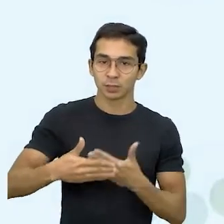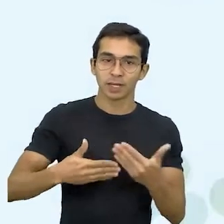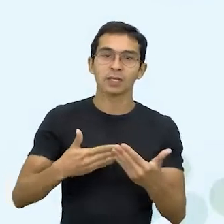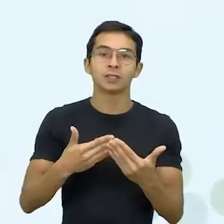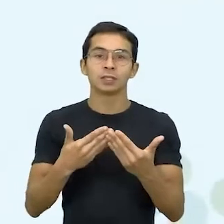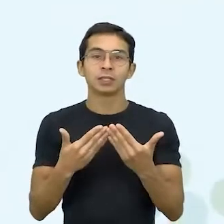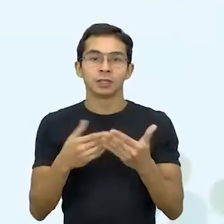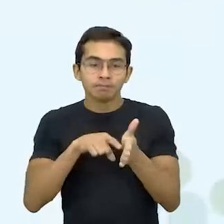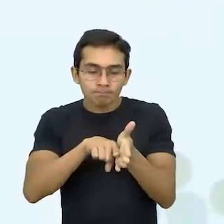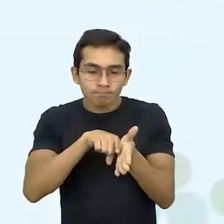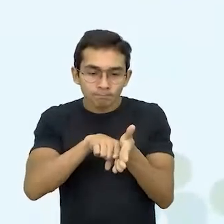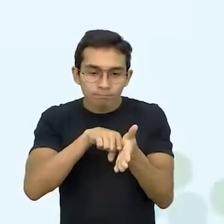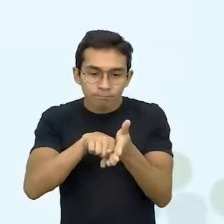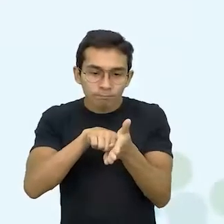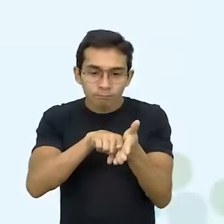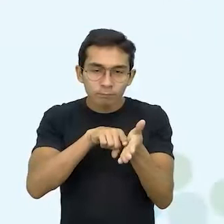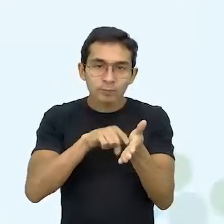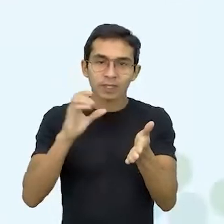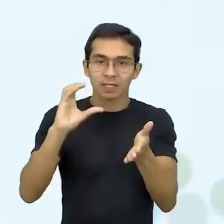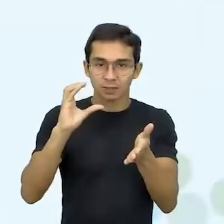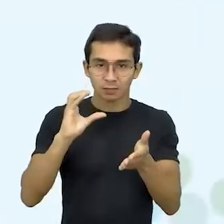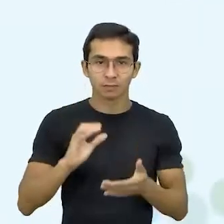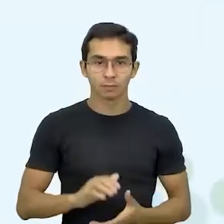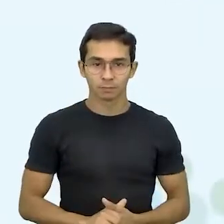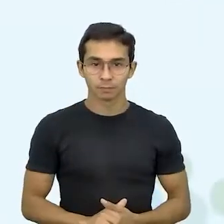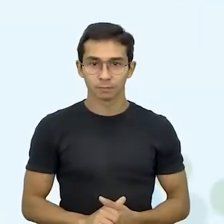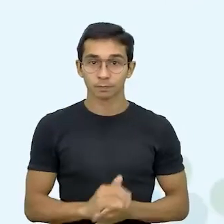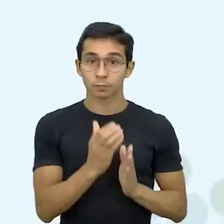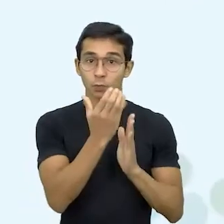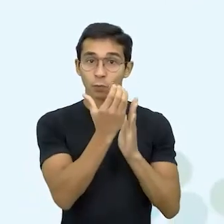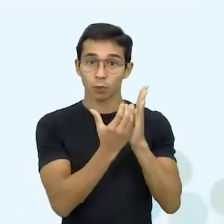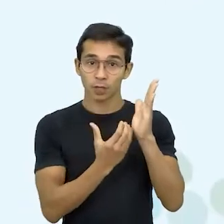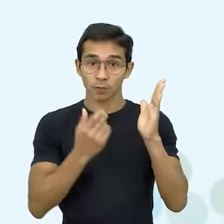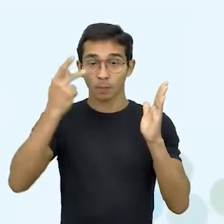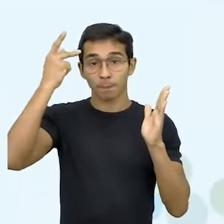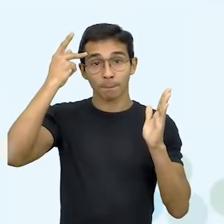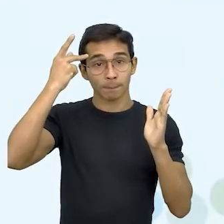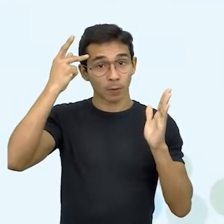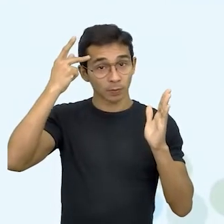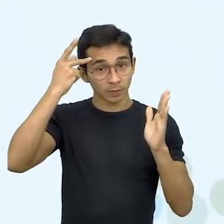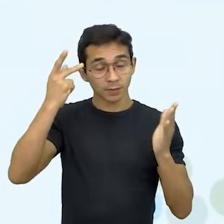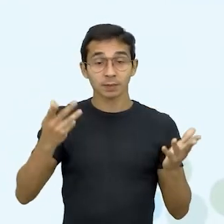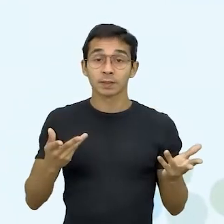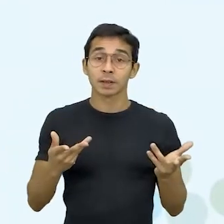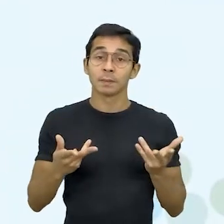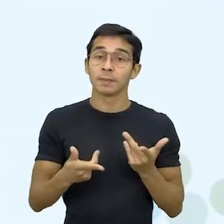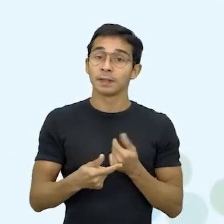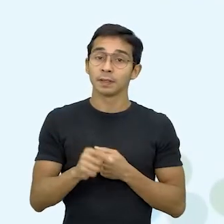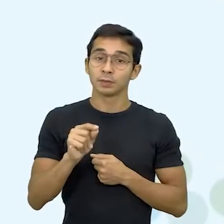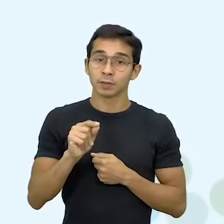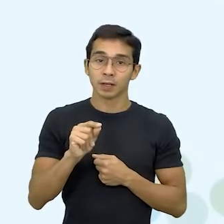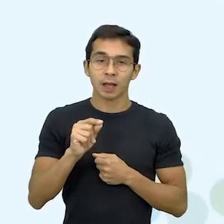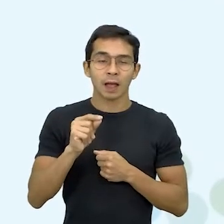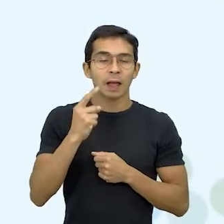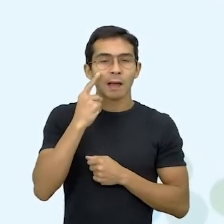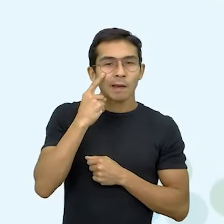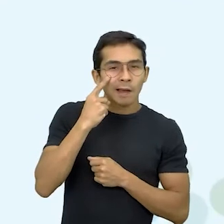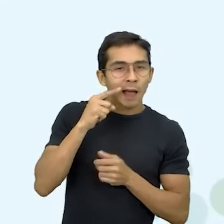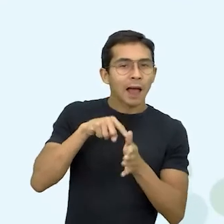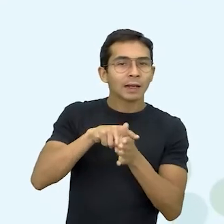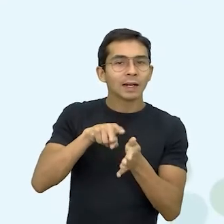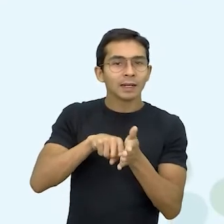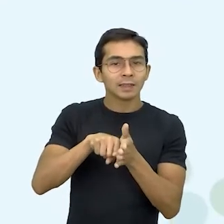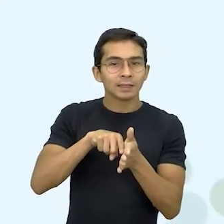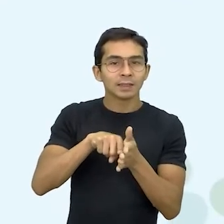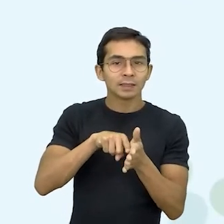investigação científica. Então, a habilidade do currículo paulista: analisar os ciclos biogeoquímicos e